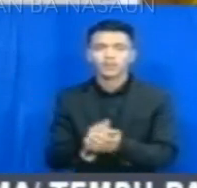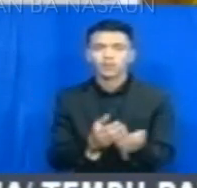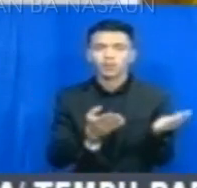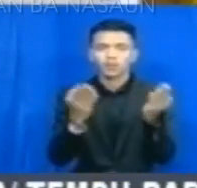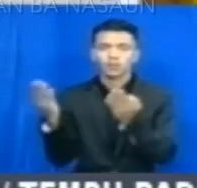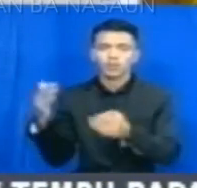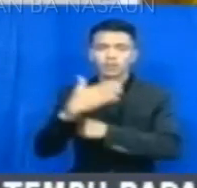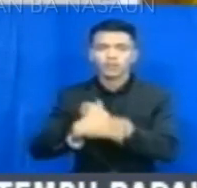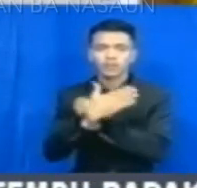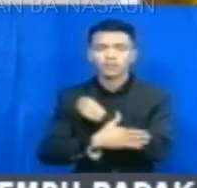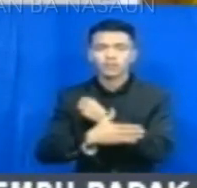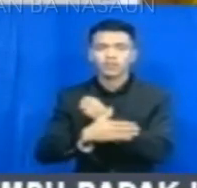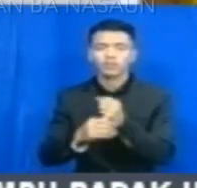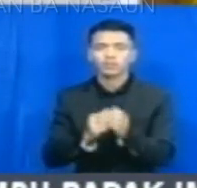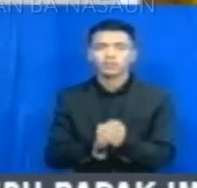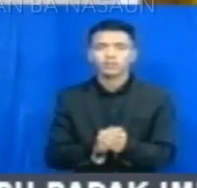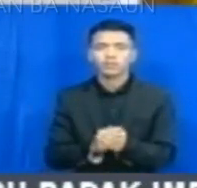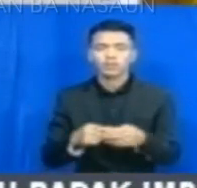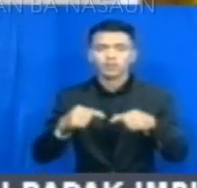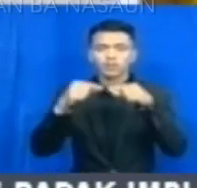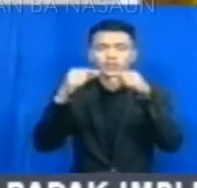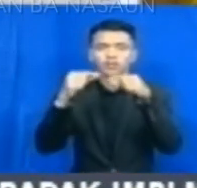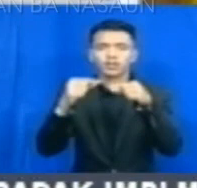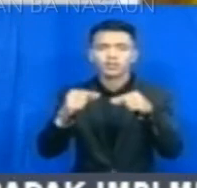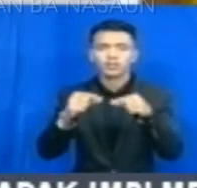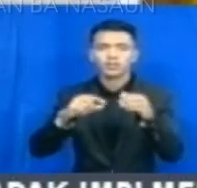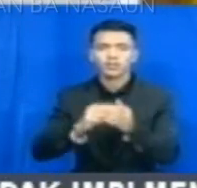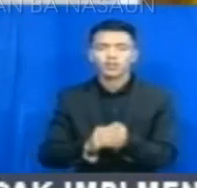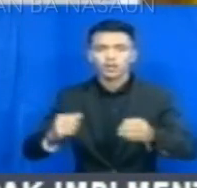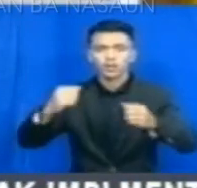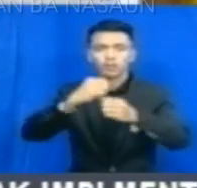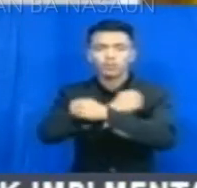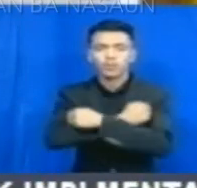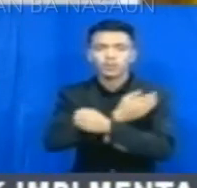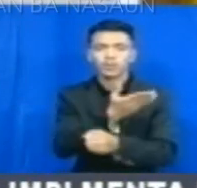Lorina São Tomás, minha condolências, a Coaquimi,